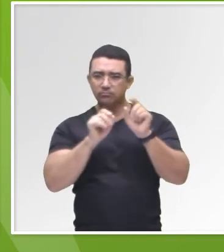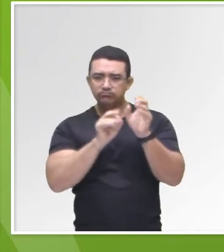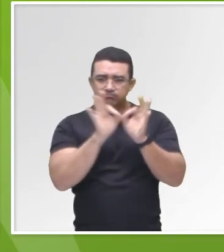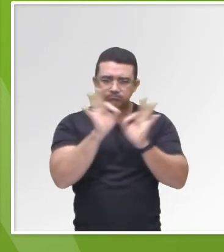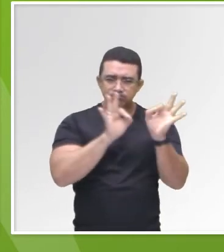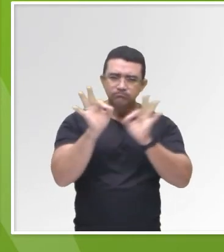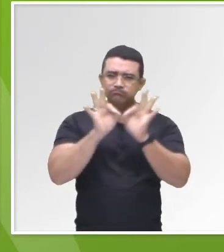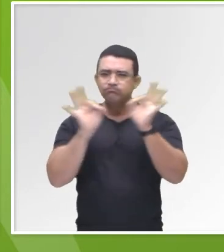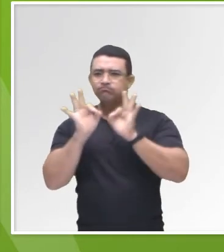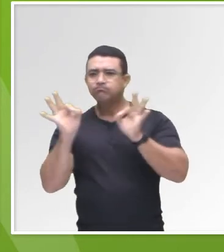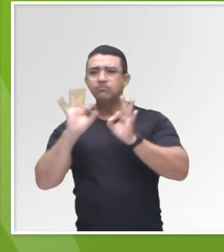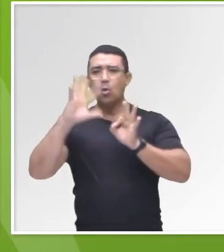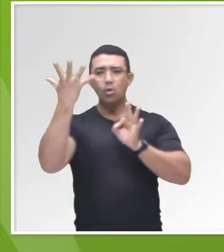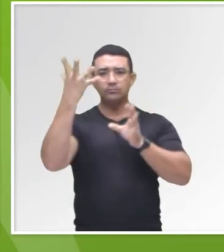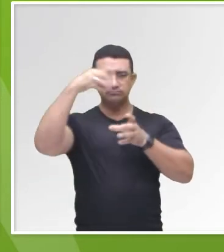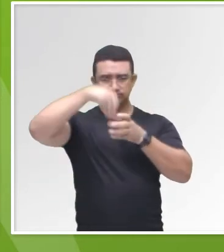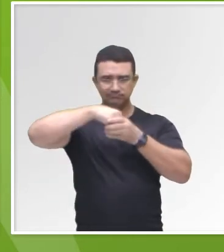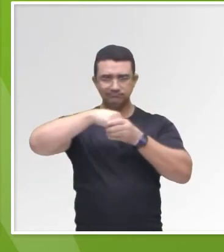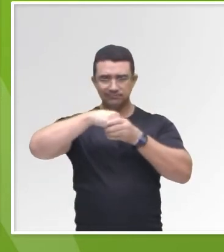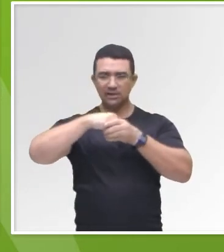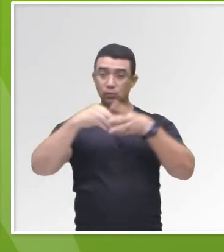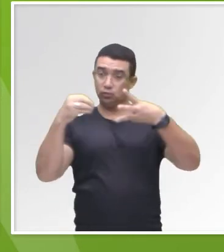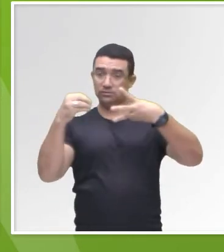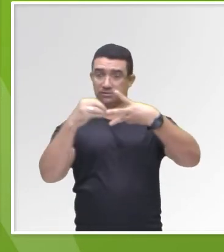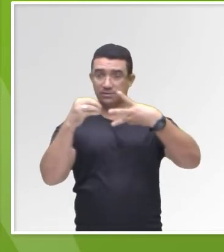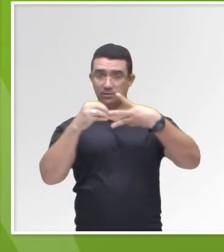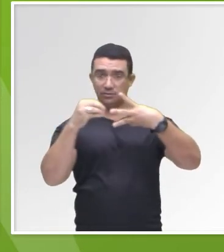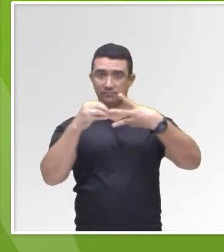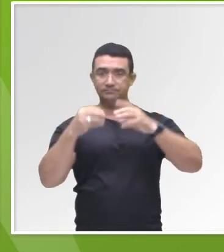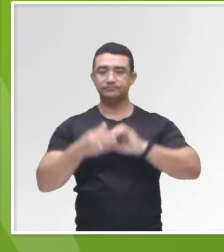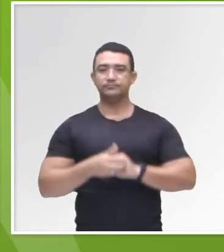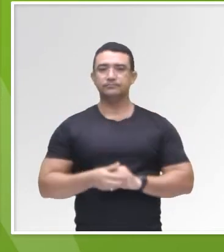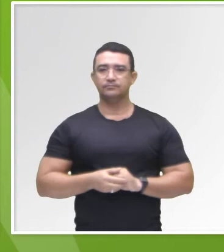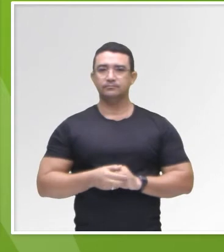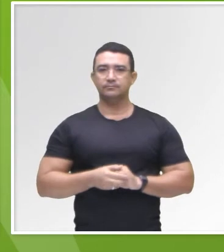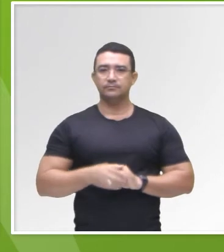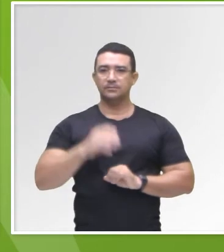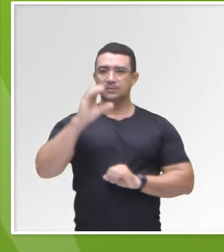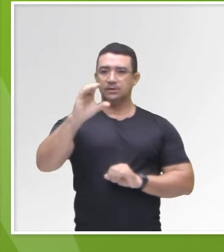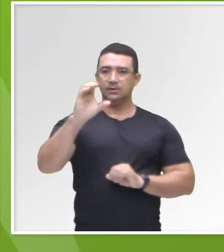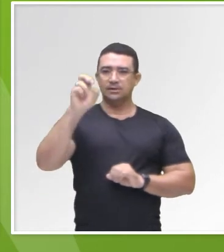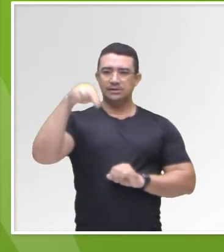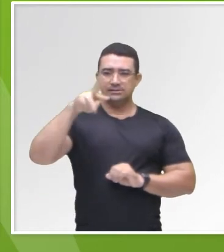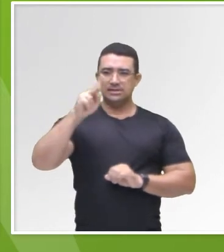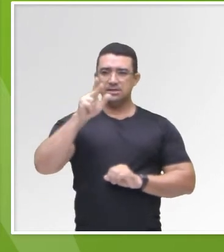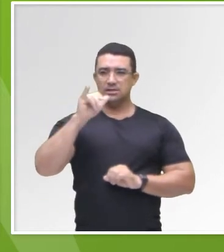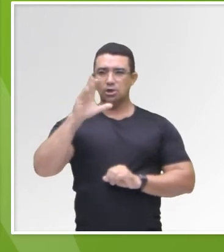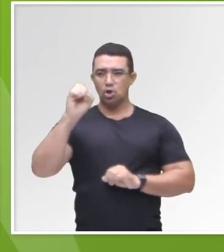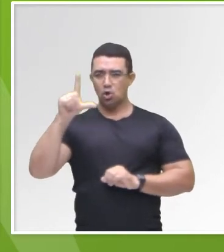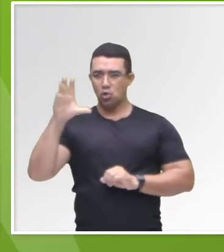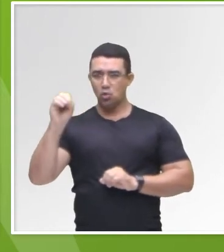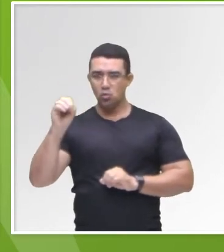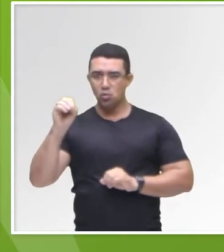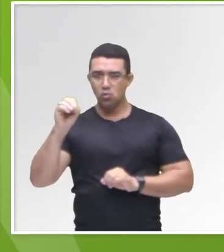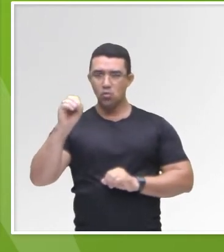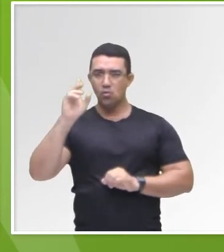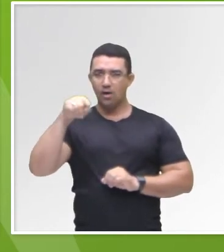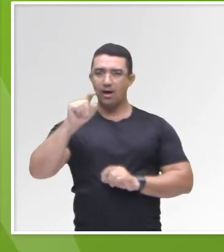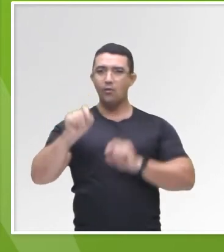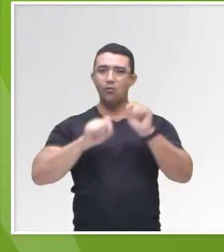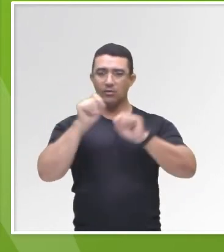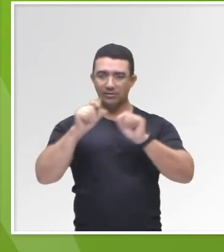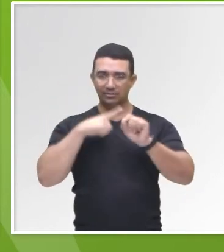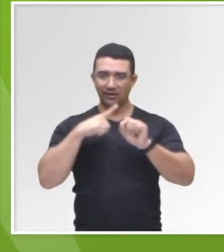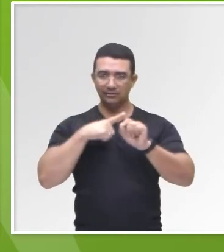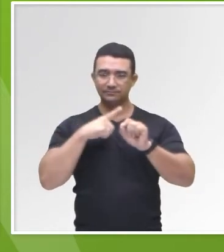célula. Então, os centríolos aqui, ó, que a gente está marcando em verde, eles lançam aí seus microtúbulos, né,